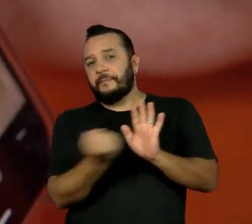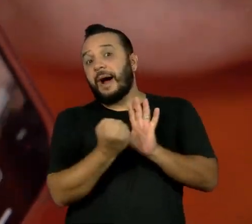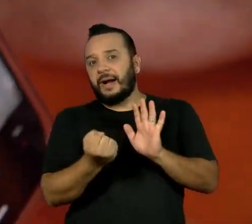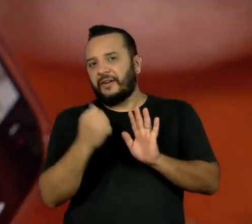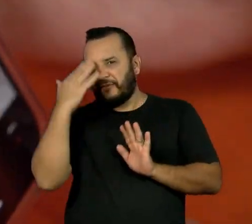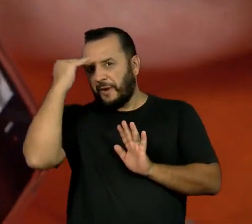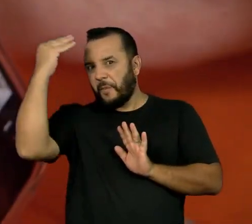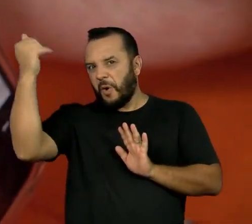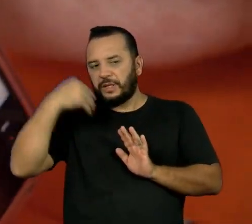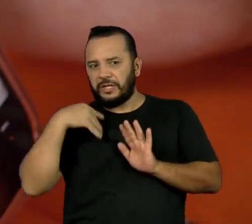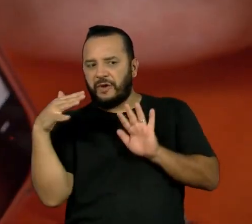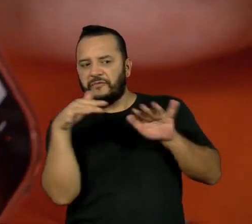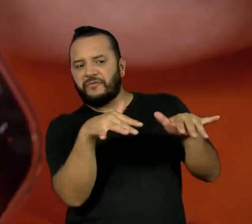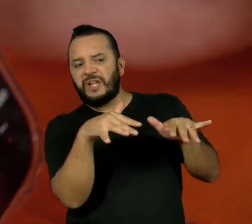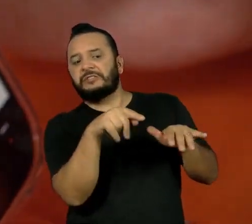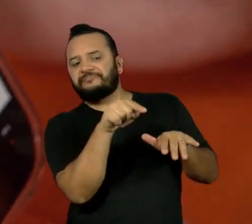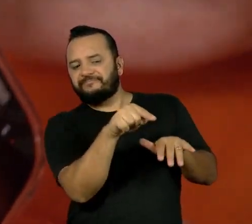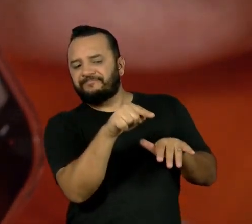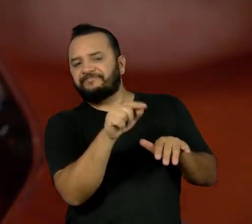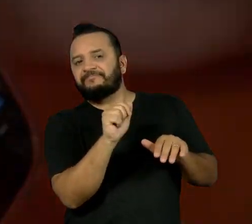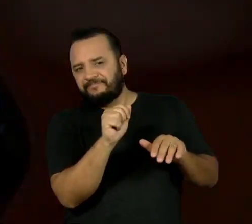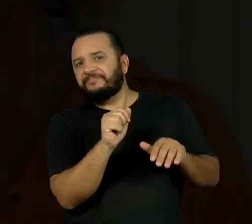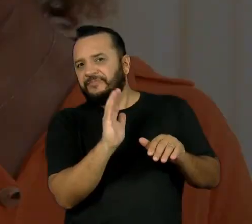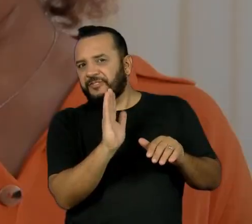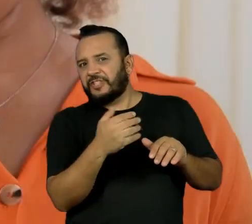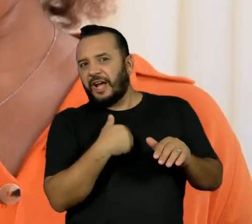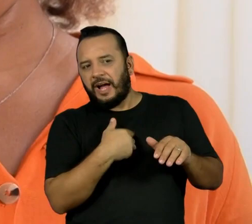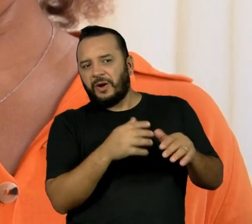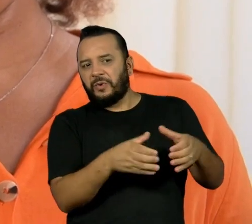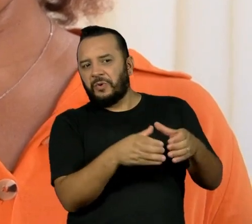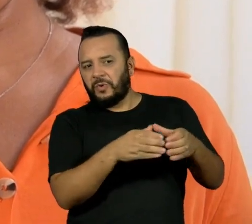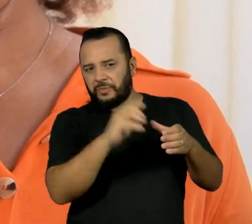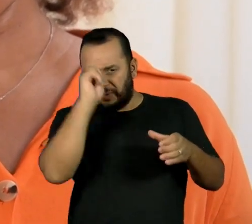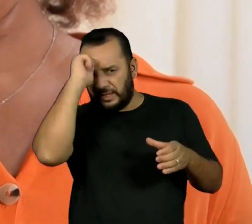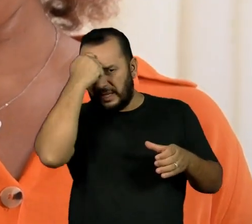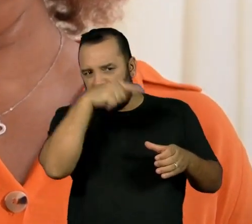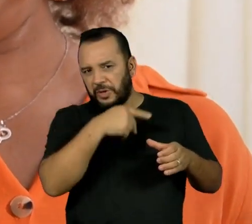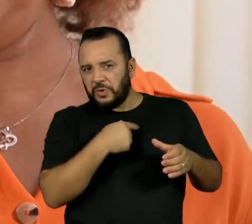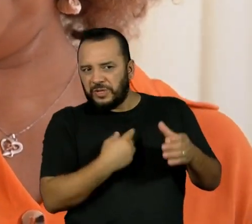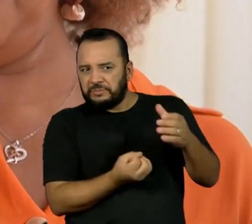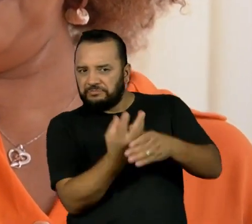também como uma produção negra possível,